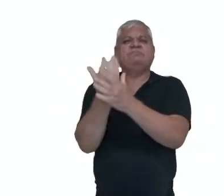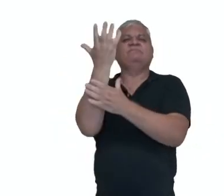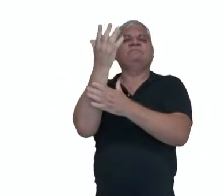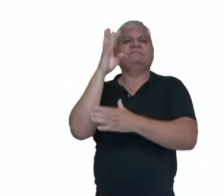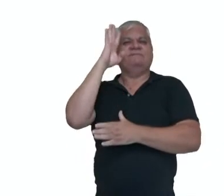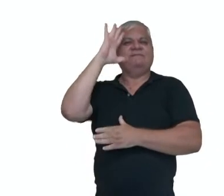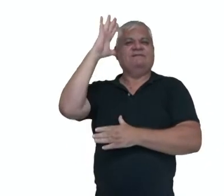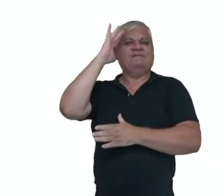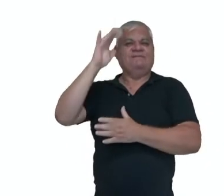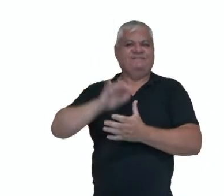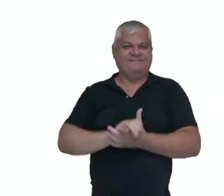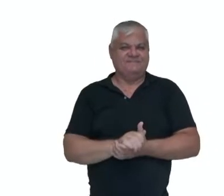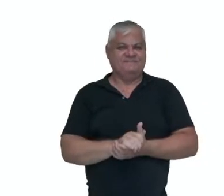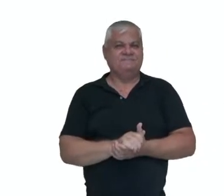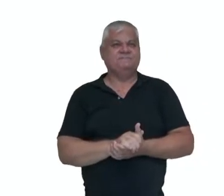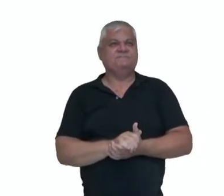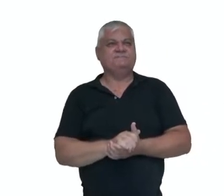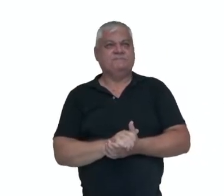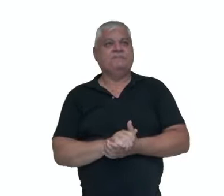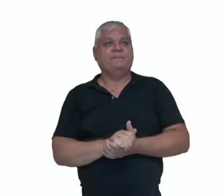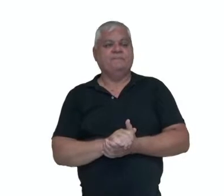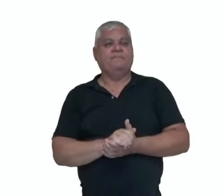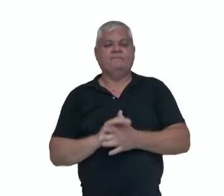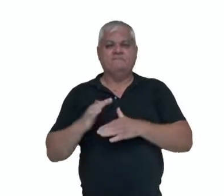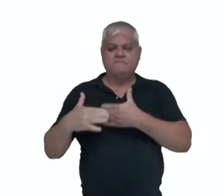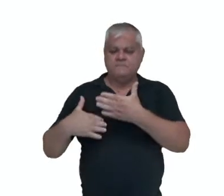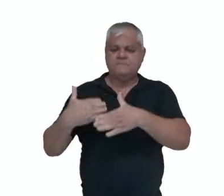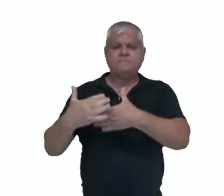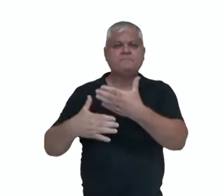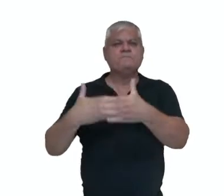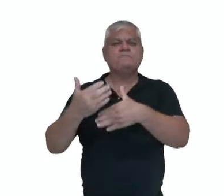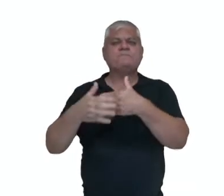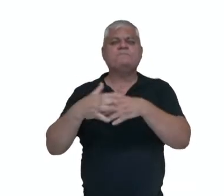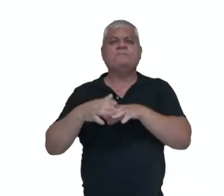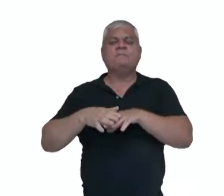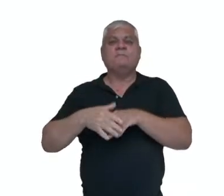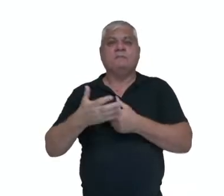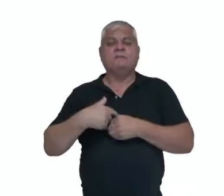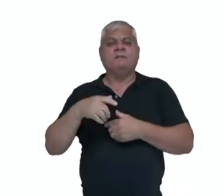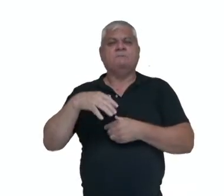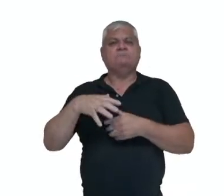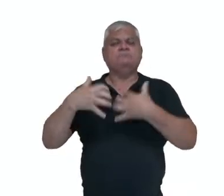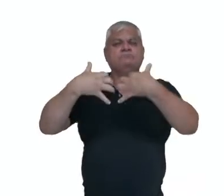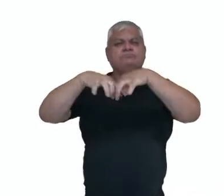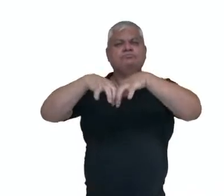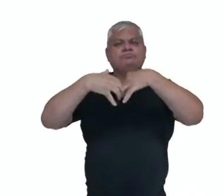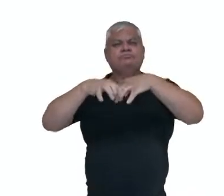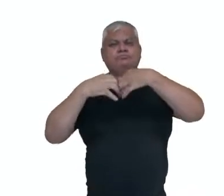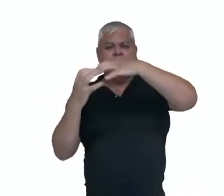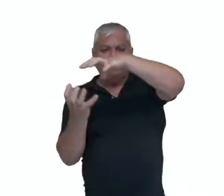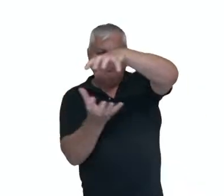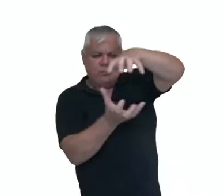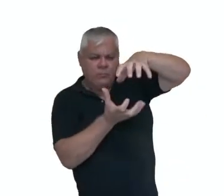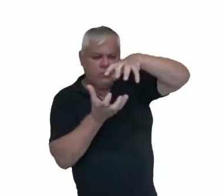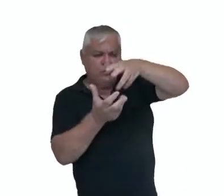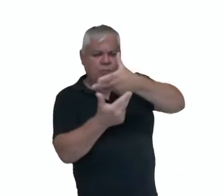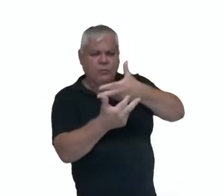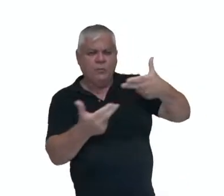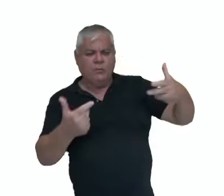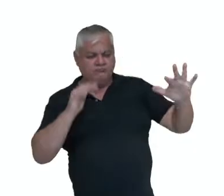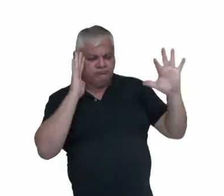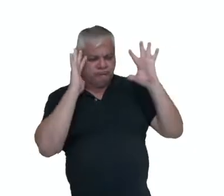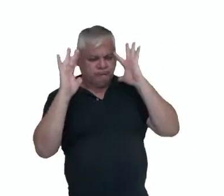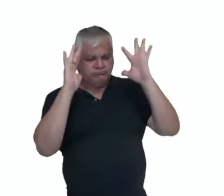filosofia. Ela se desenvolveu como conhecimento racional sobre o mundo e sobre a realidade.